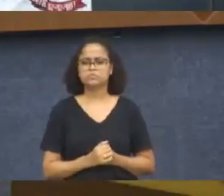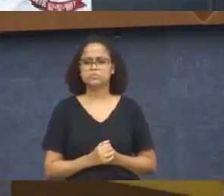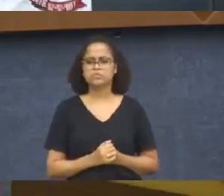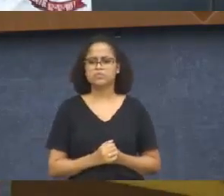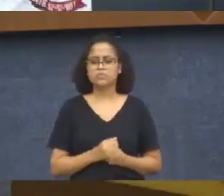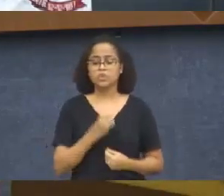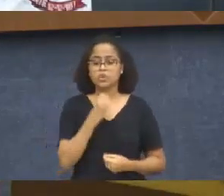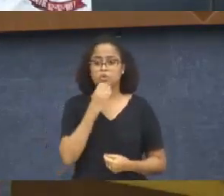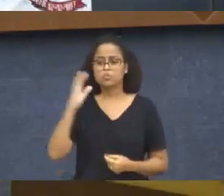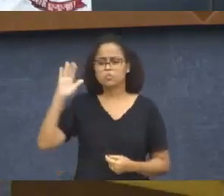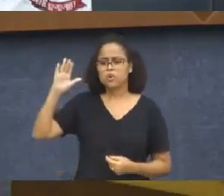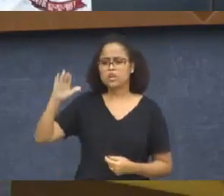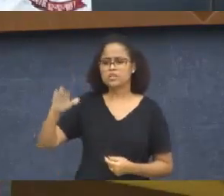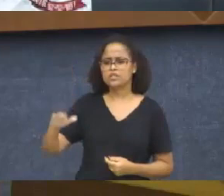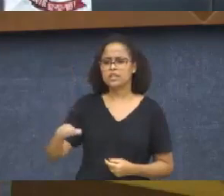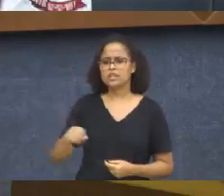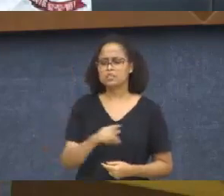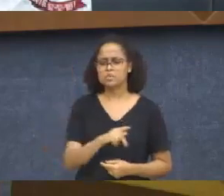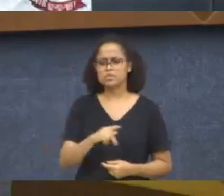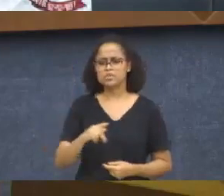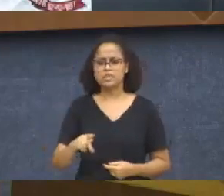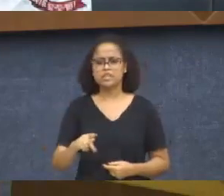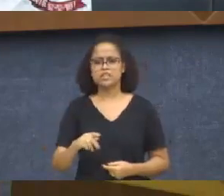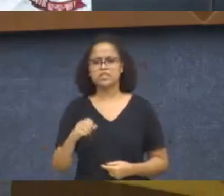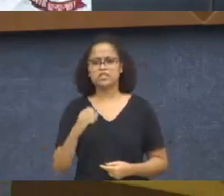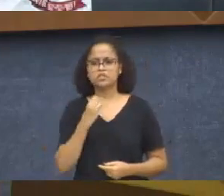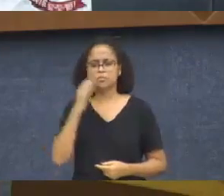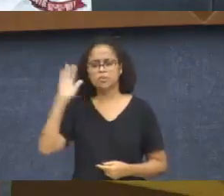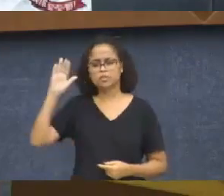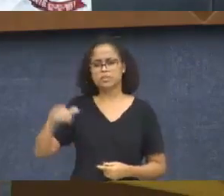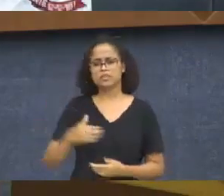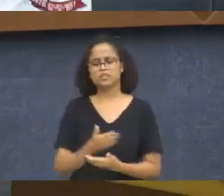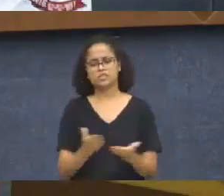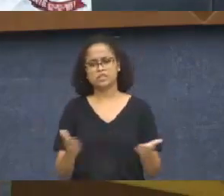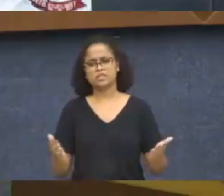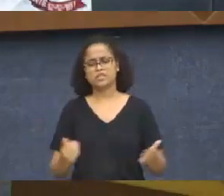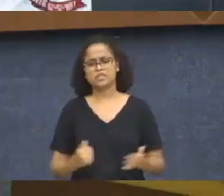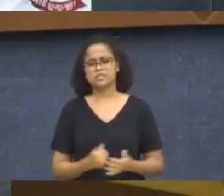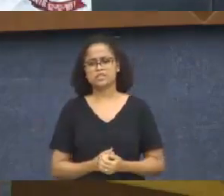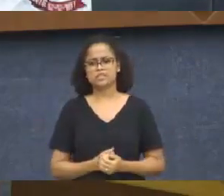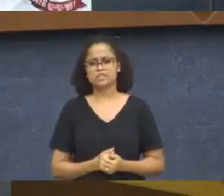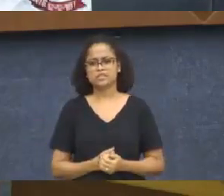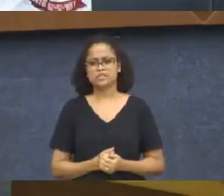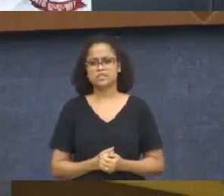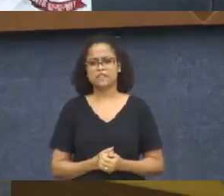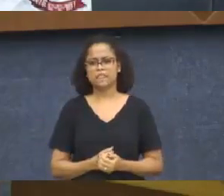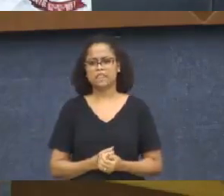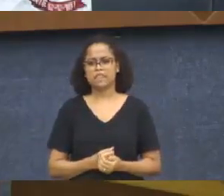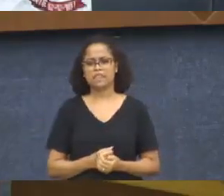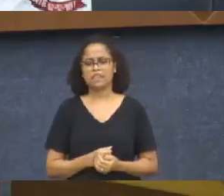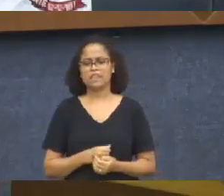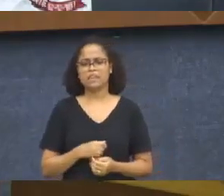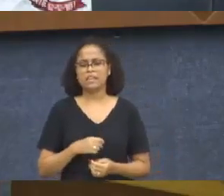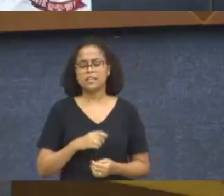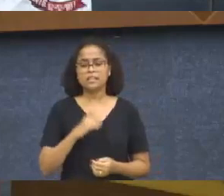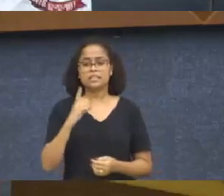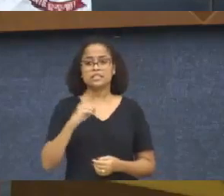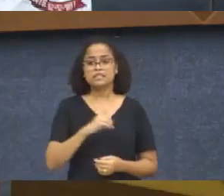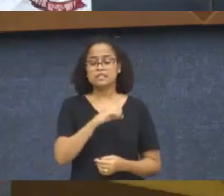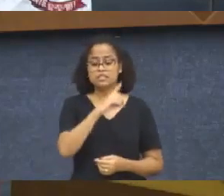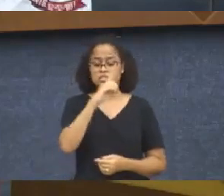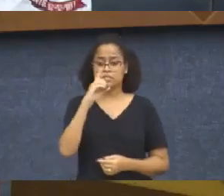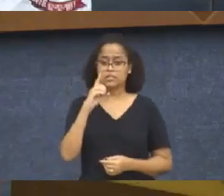Boa tarde, presidente. Boa tarde, colegas vereadores. Nesse sábado, dia 13, nós vamos ter